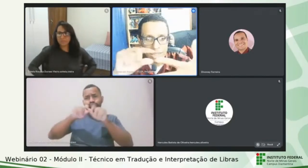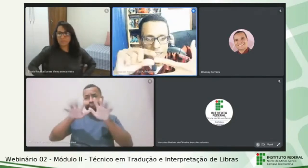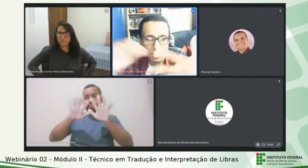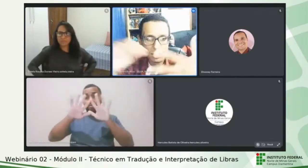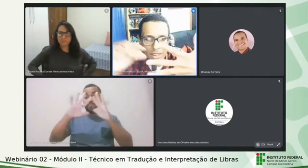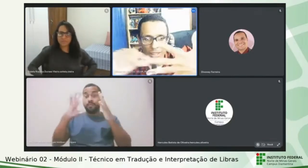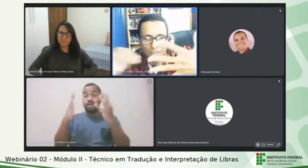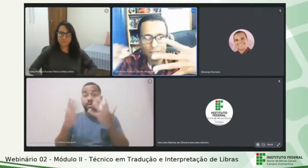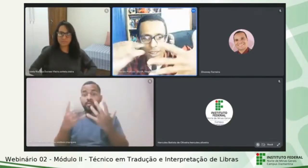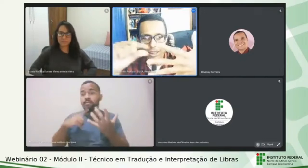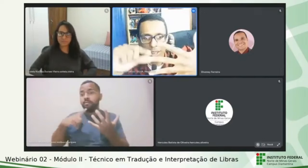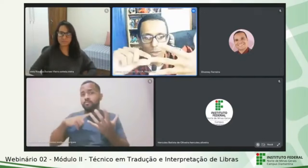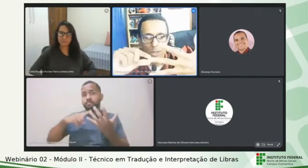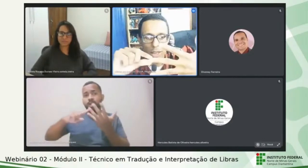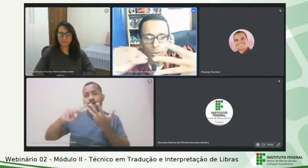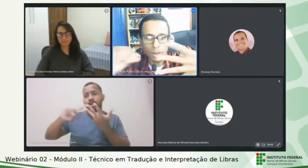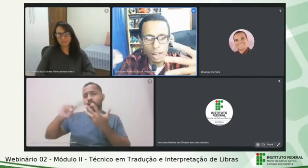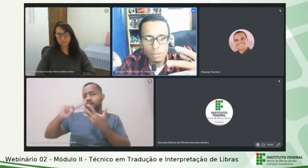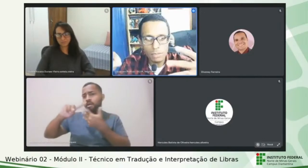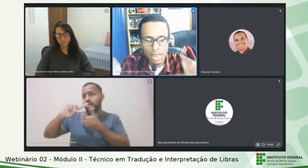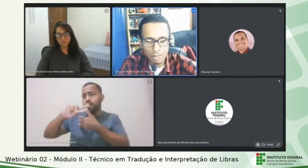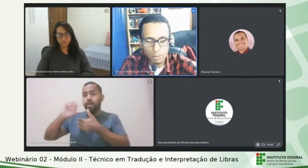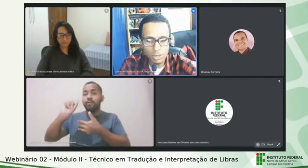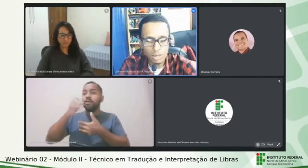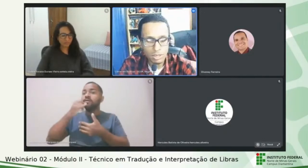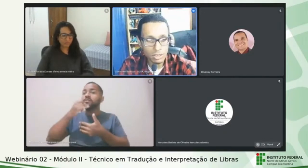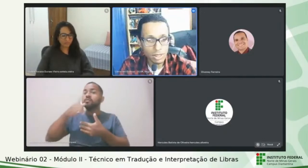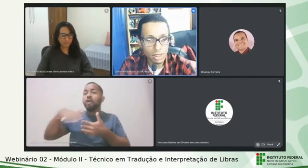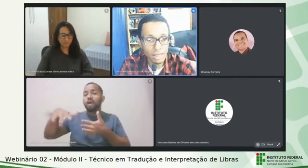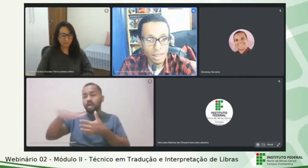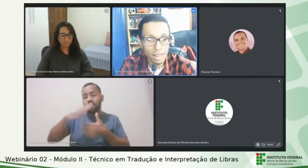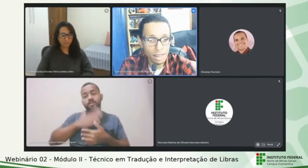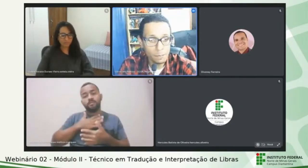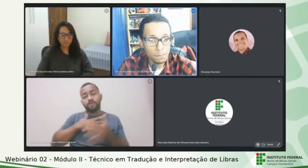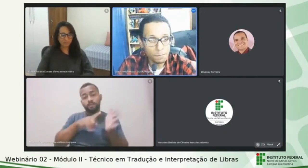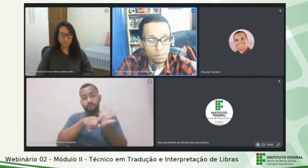desses leques, né, eu tenho a minha área de pesquisa